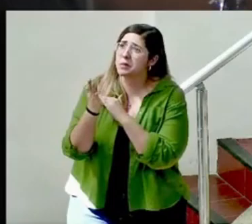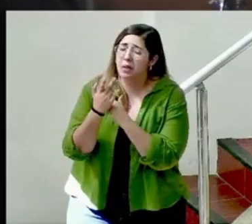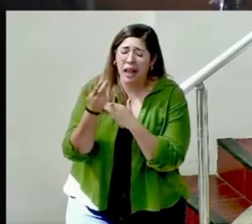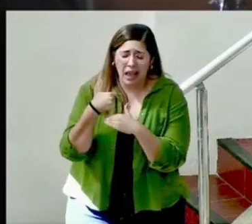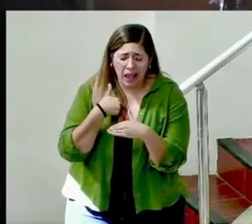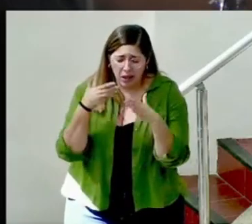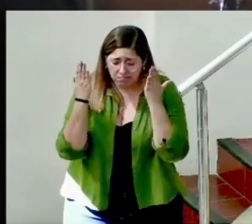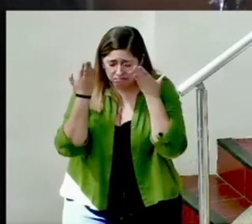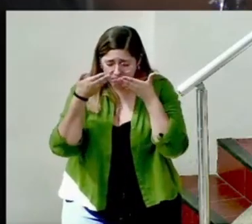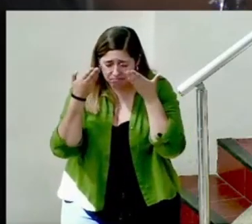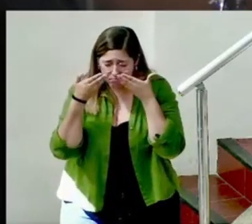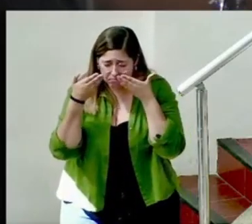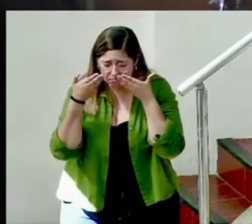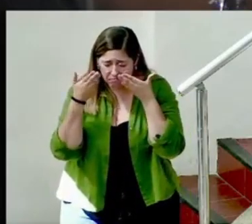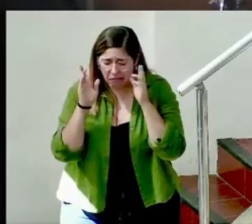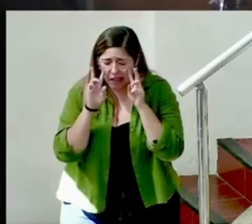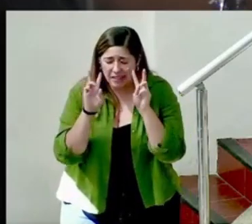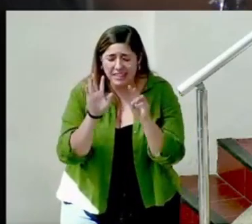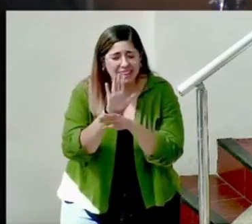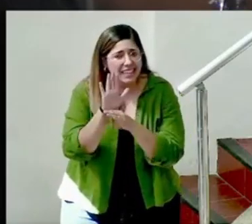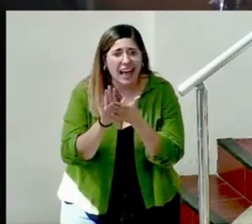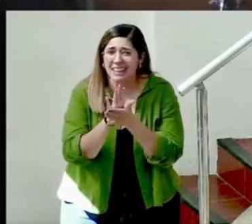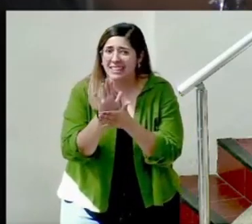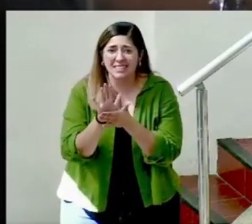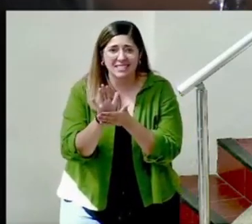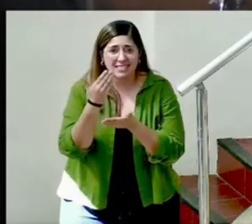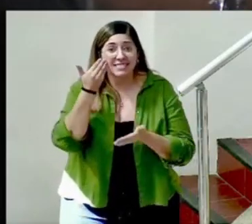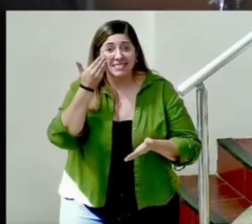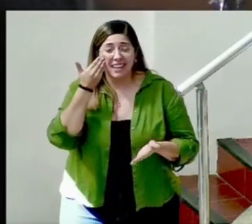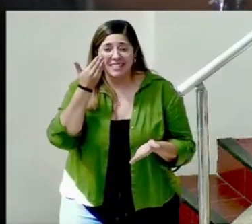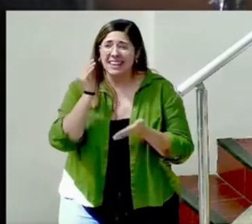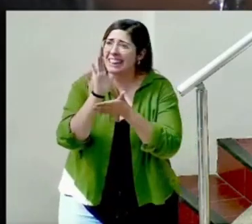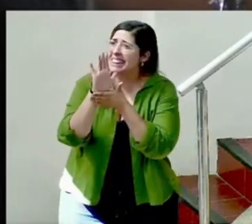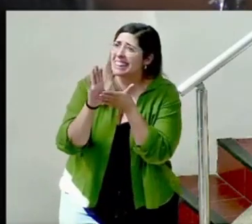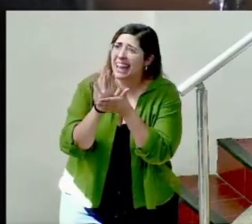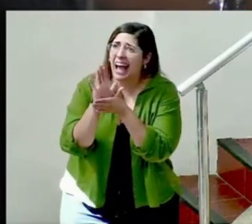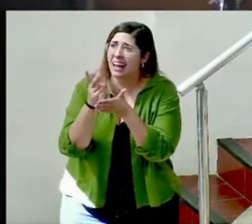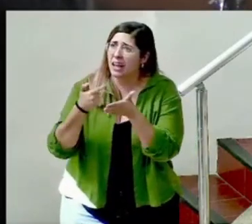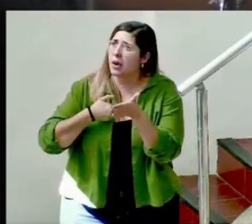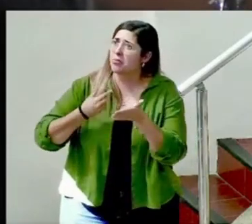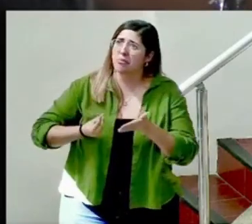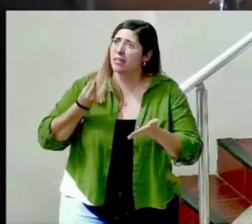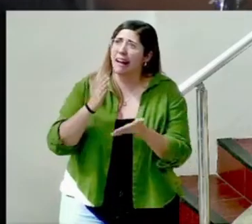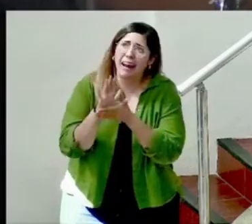cegueira tal que você diga: não, nada disso se aplica a mim.